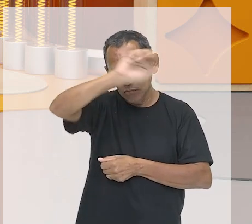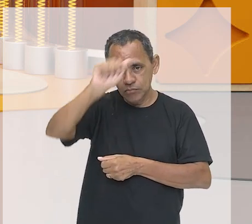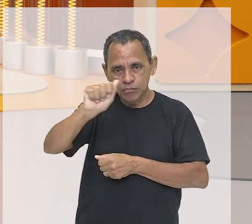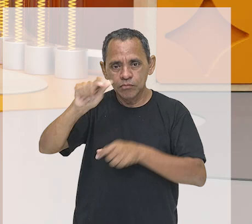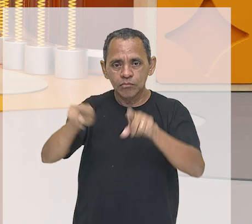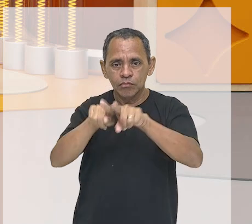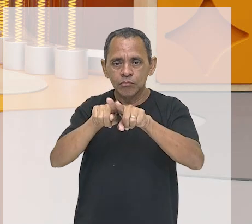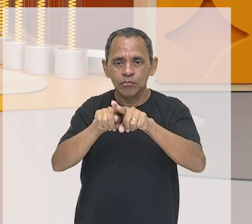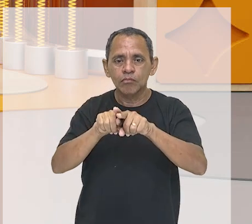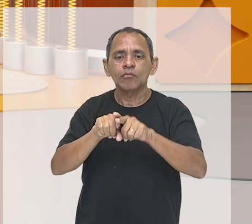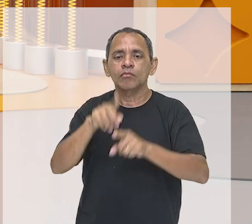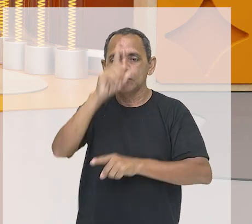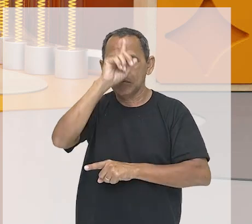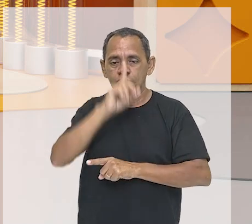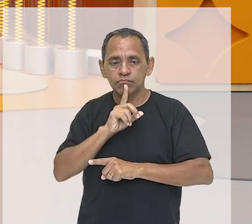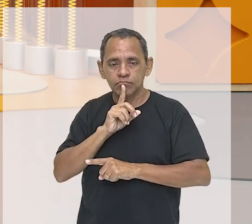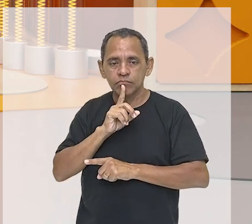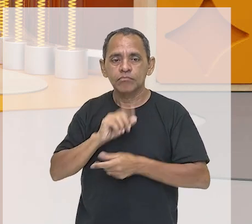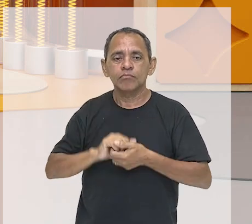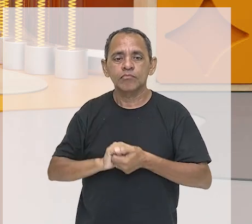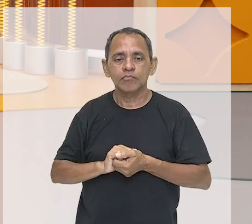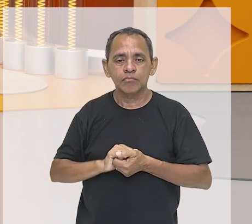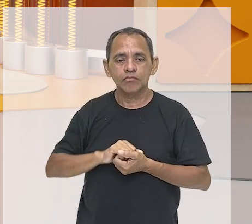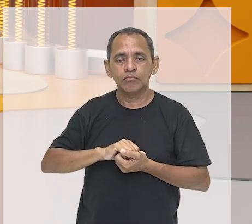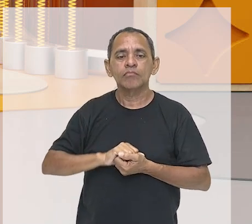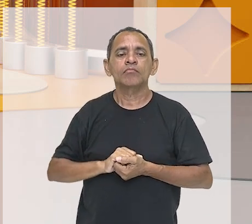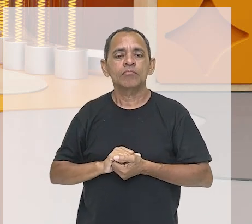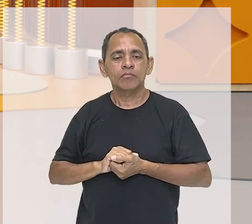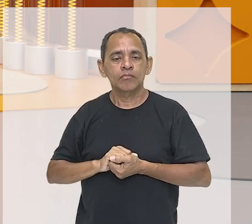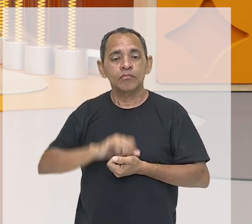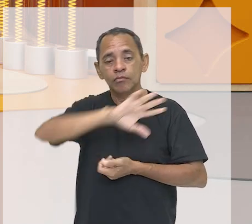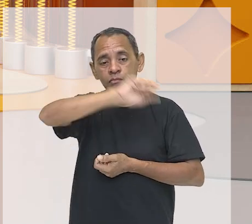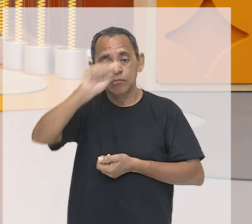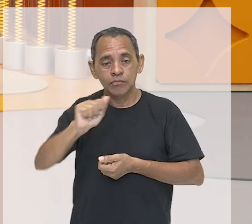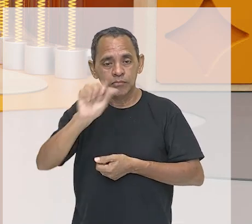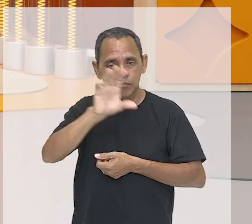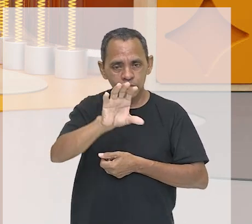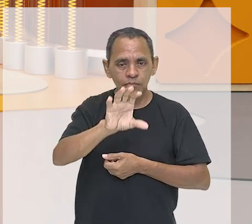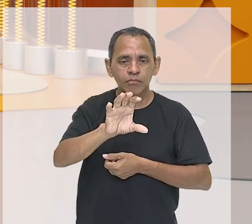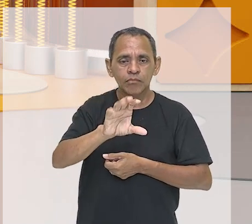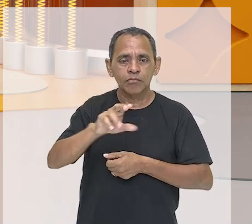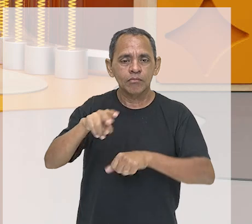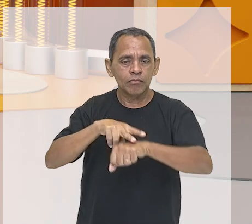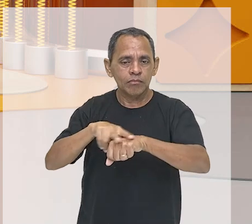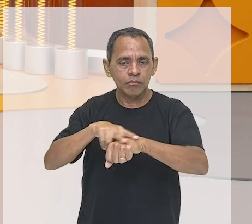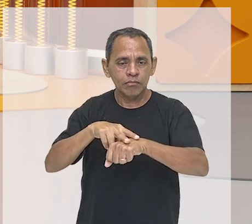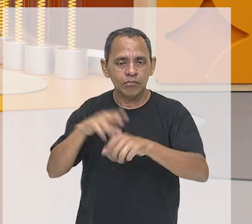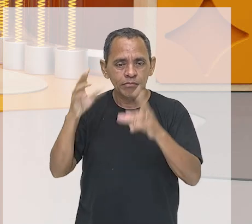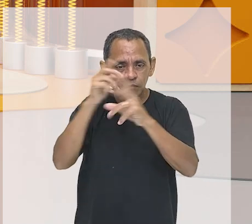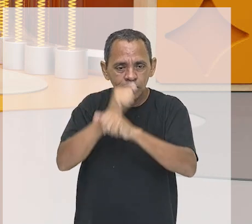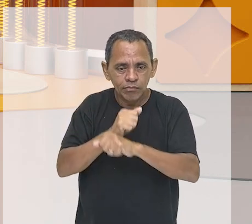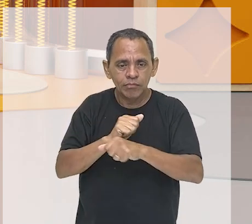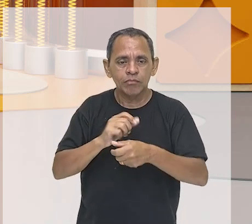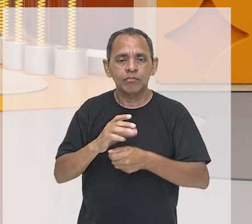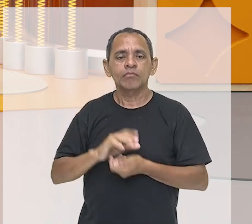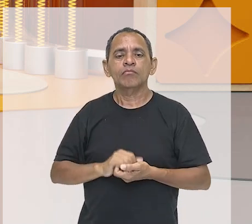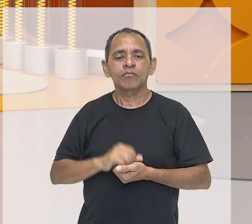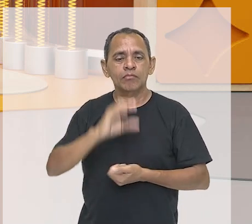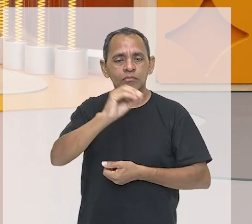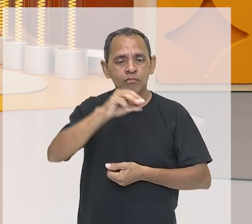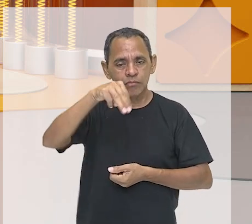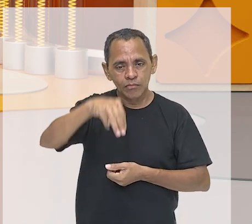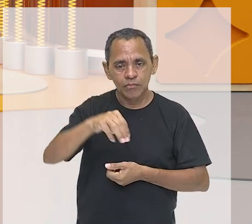a Ásia Central, que está em verde escuro, o Oriente Médio ali está em laranja, não é isso? A